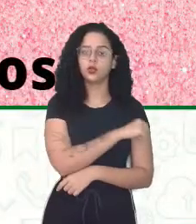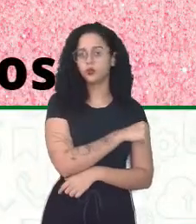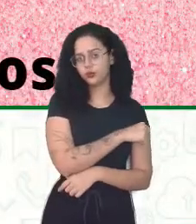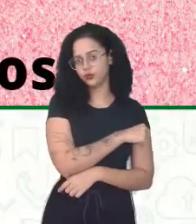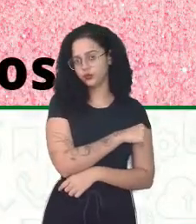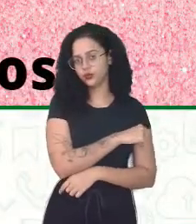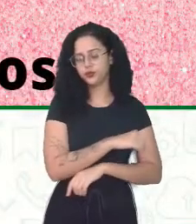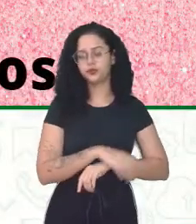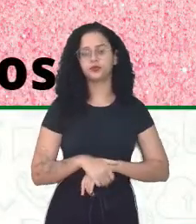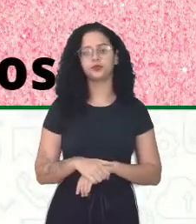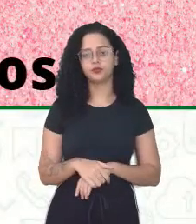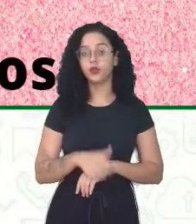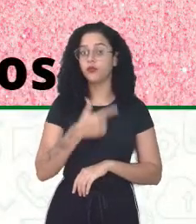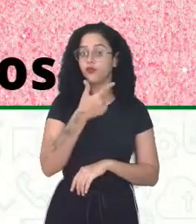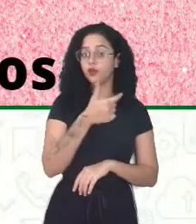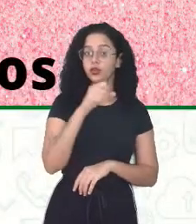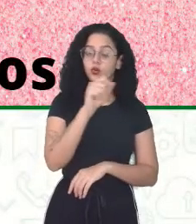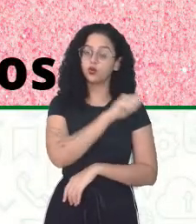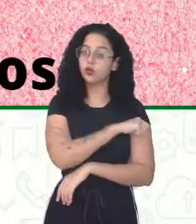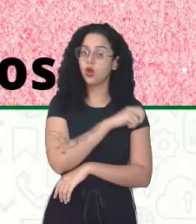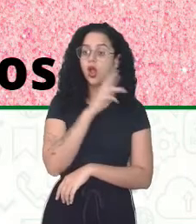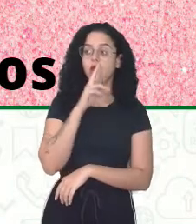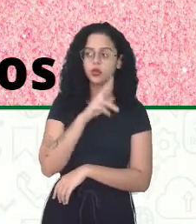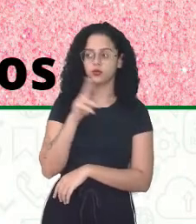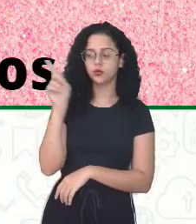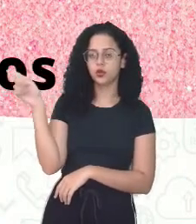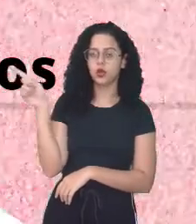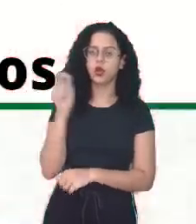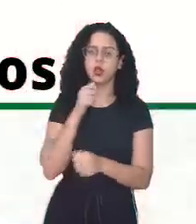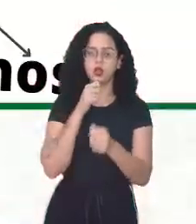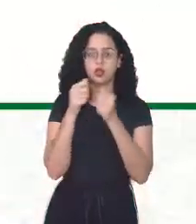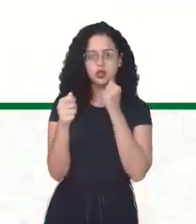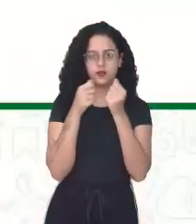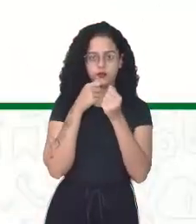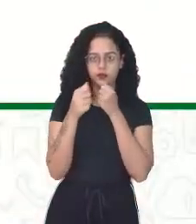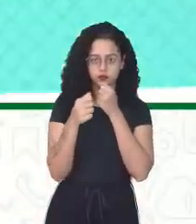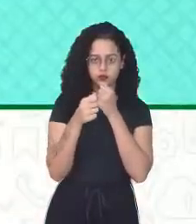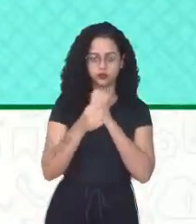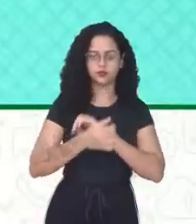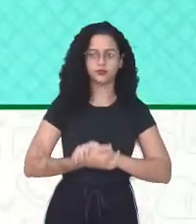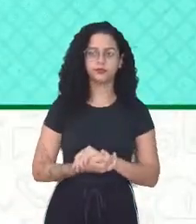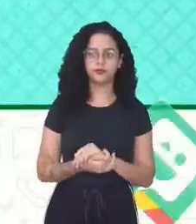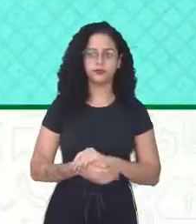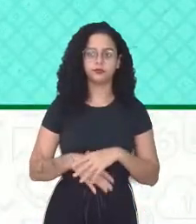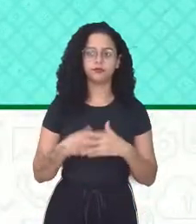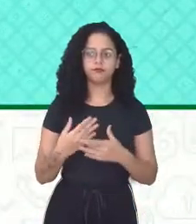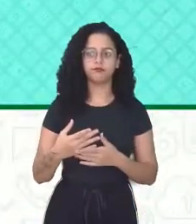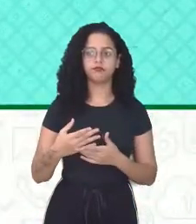28 alunos. Não é isso? Então, eu tenho